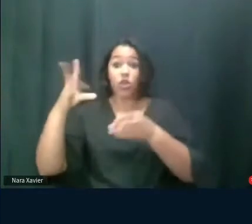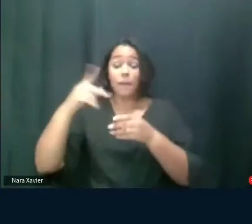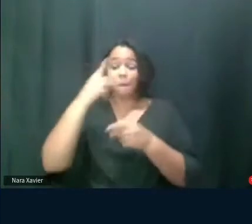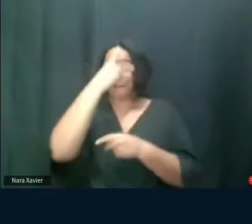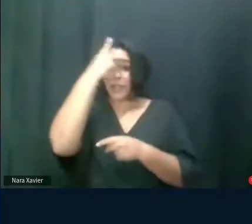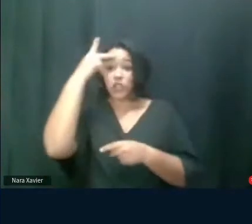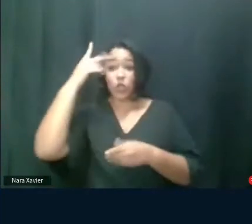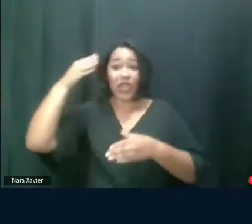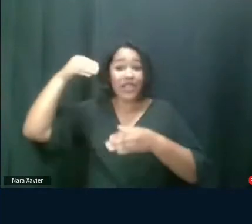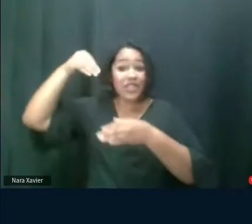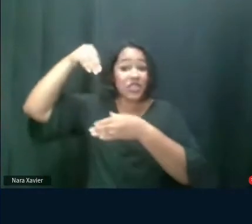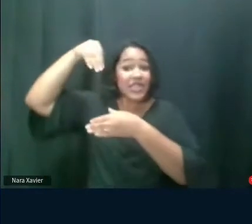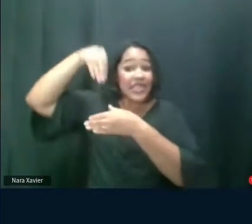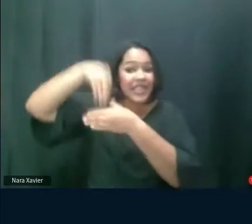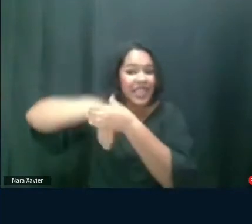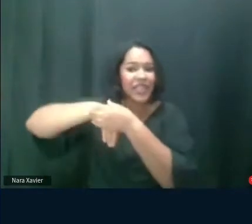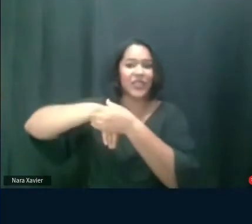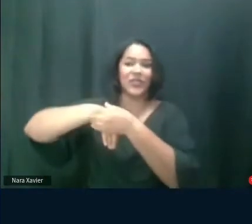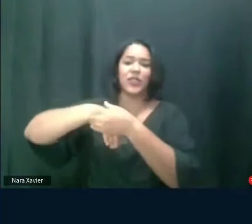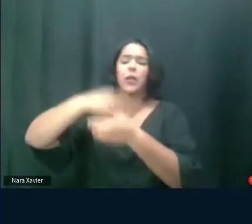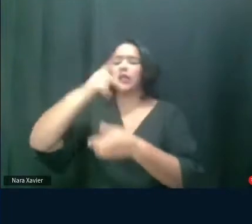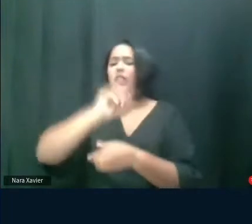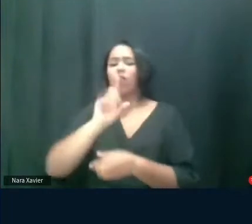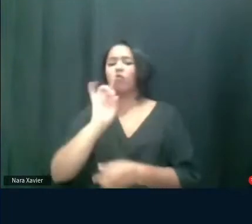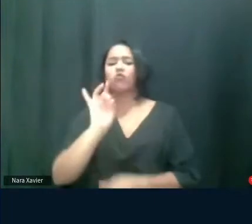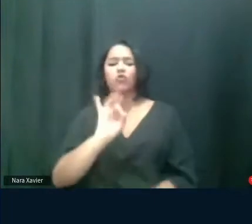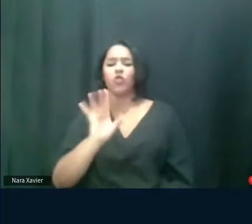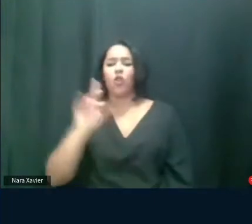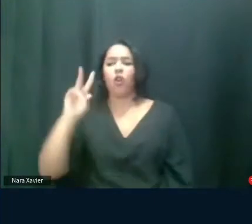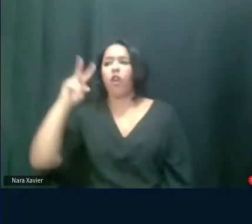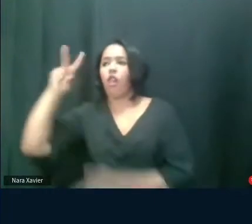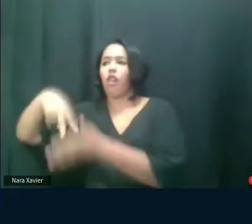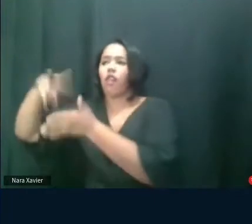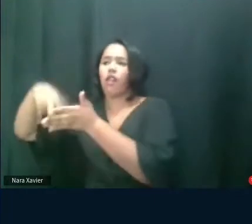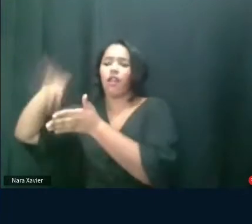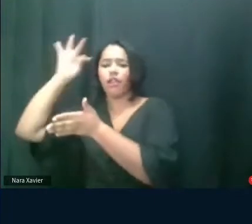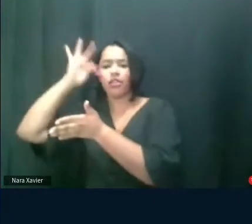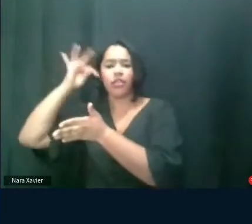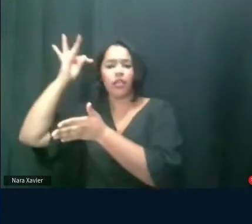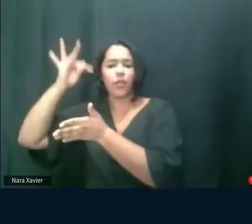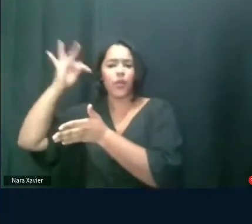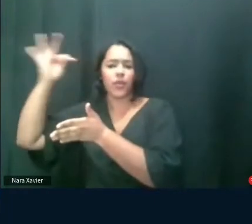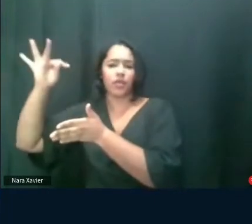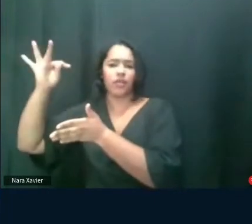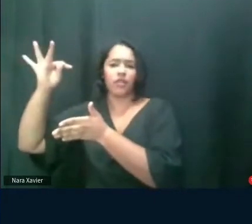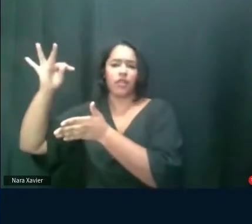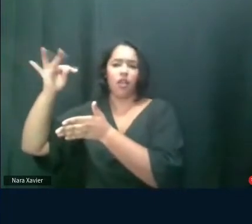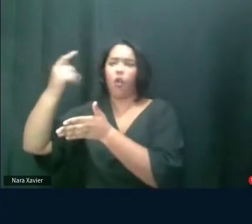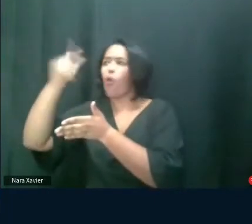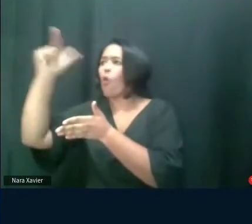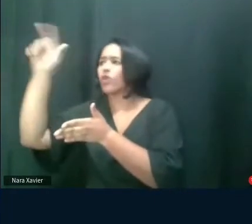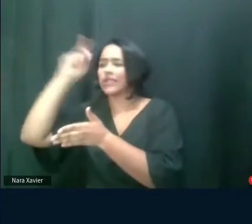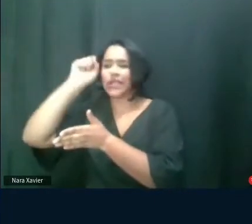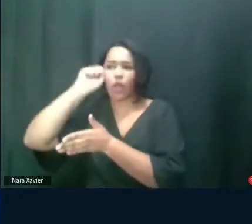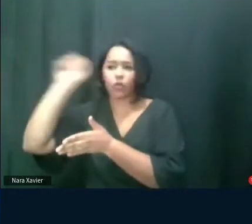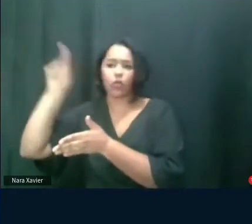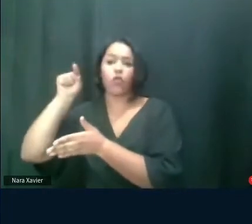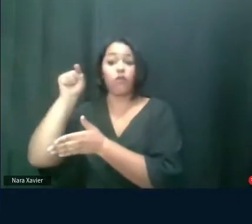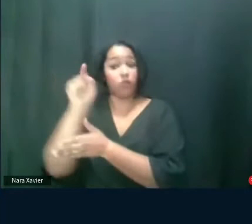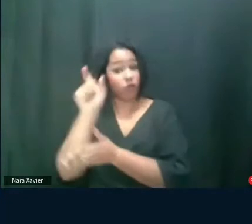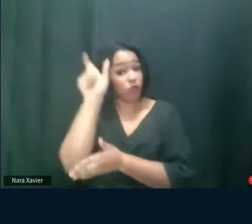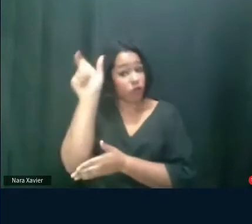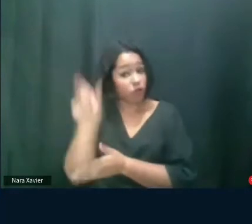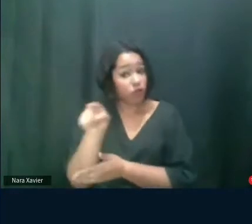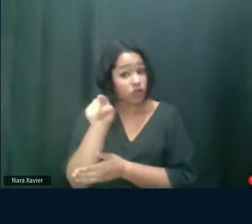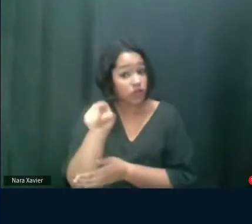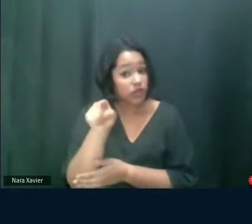leu todas as teorias e todos os trabalhos desenvolvidos pelos outros autores. Você é uma pessoa